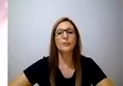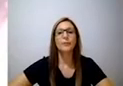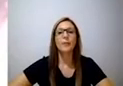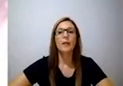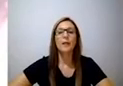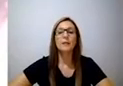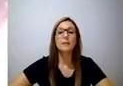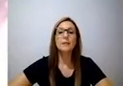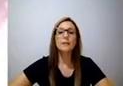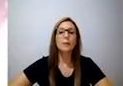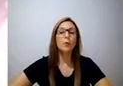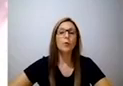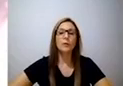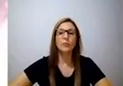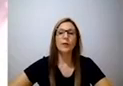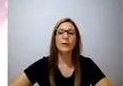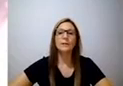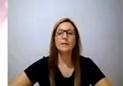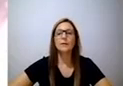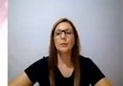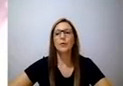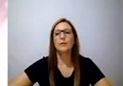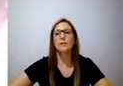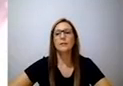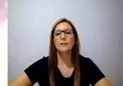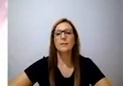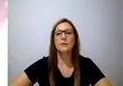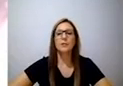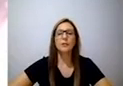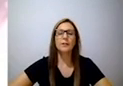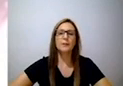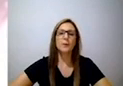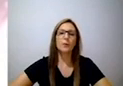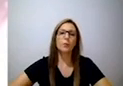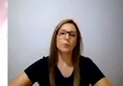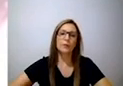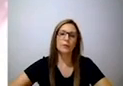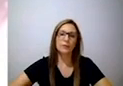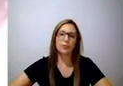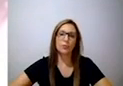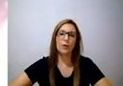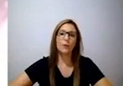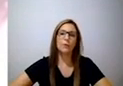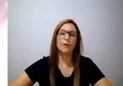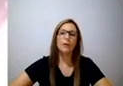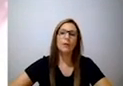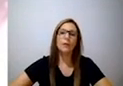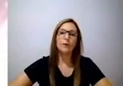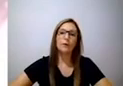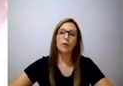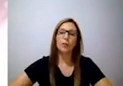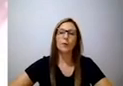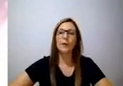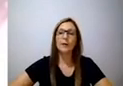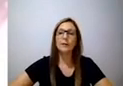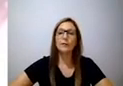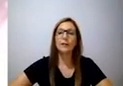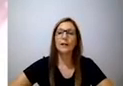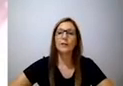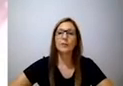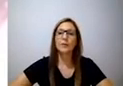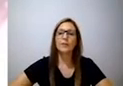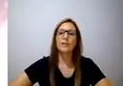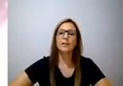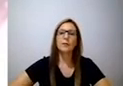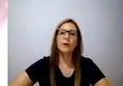sexualmente. Existem muitas doenças que podem ser transmitidas pelo contato sexual. E a forma mais